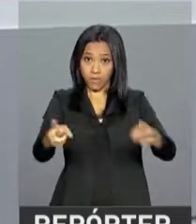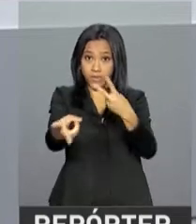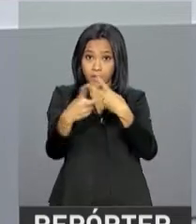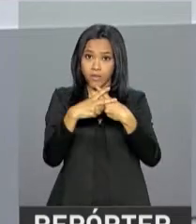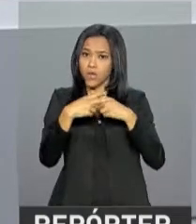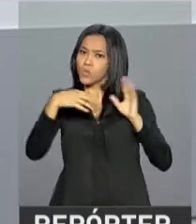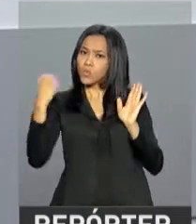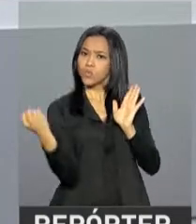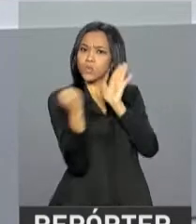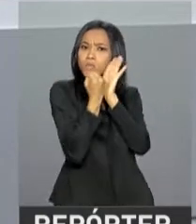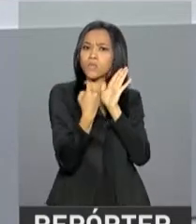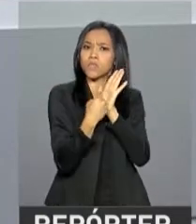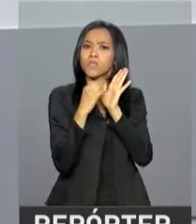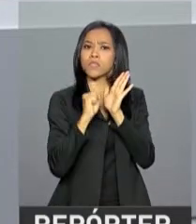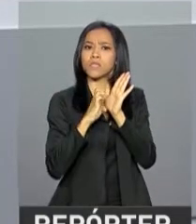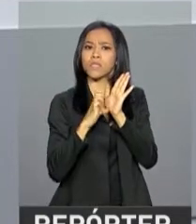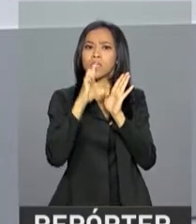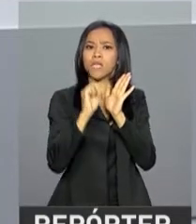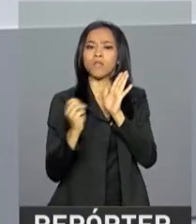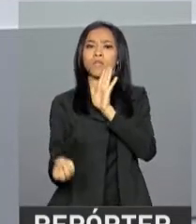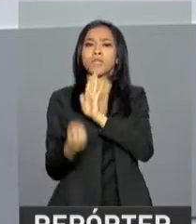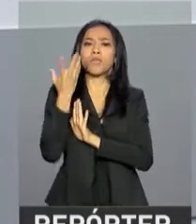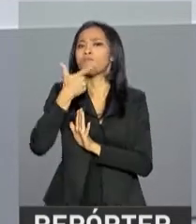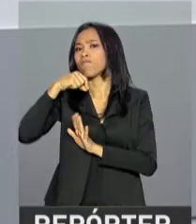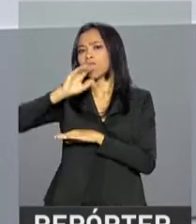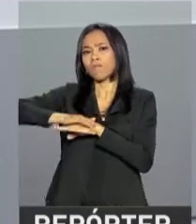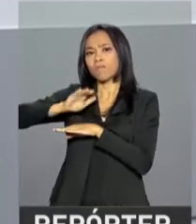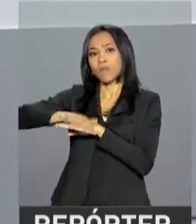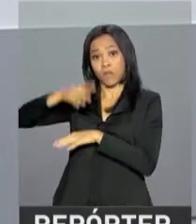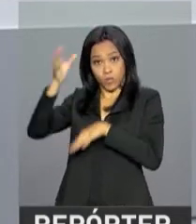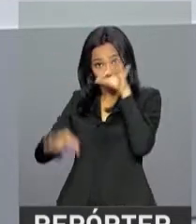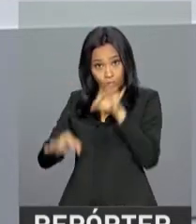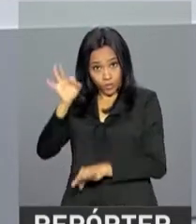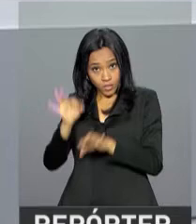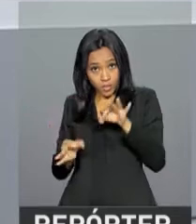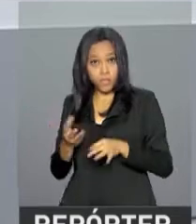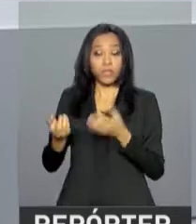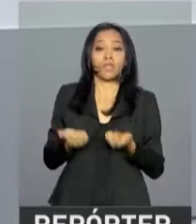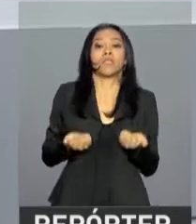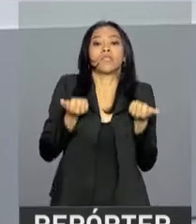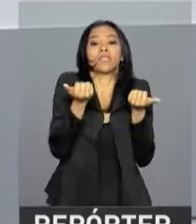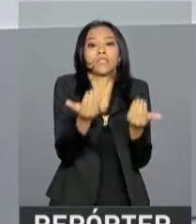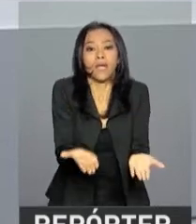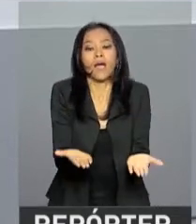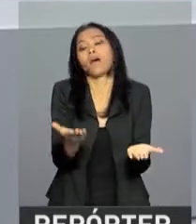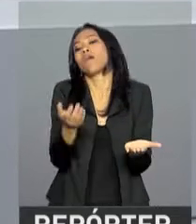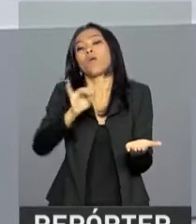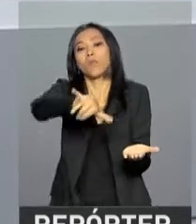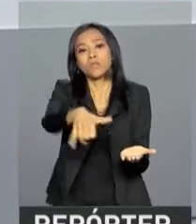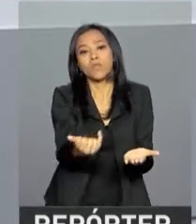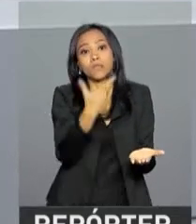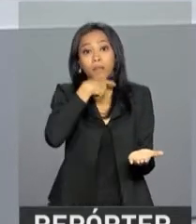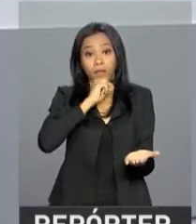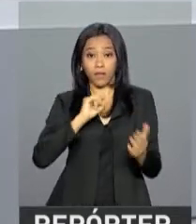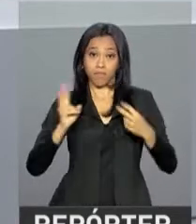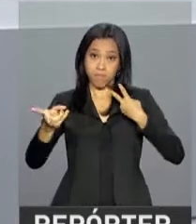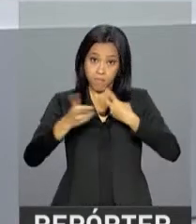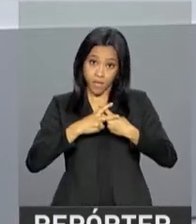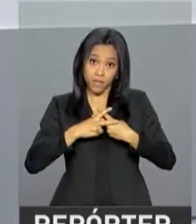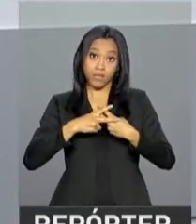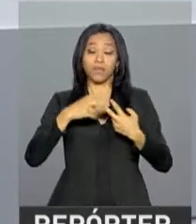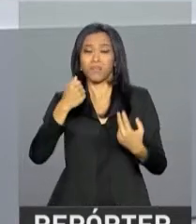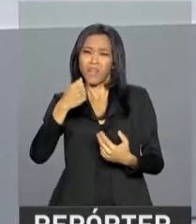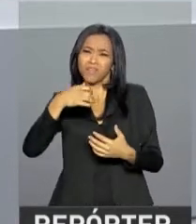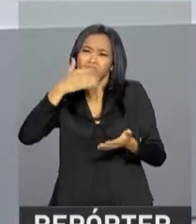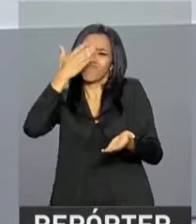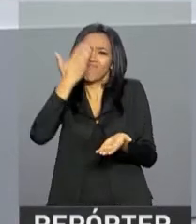foi criado pelo ministério da justiça com o intuito de superar preconceitos e criar oportunidades para pessoas que estão presas ou saindo do